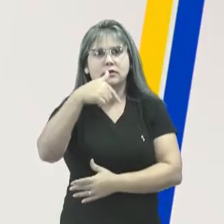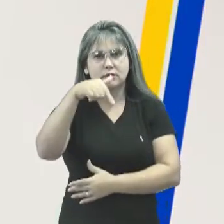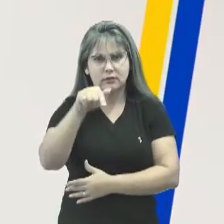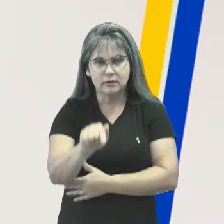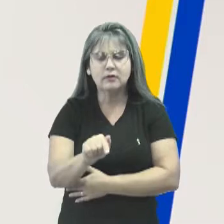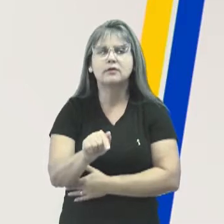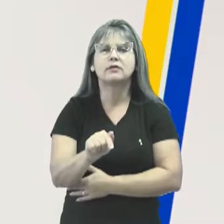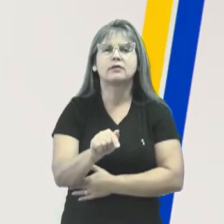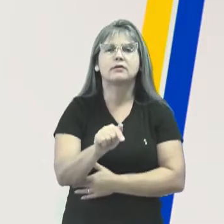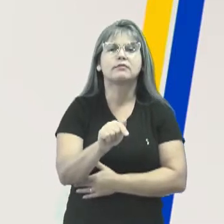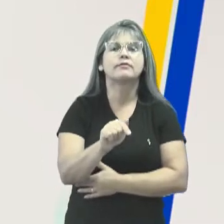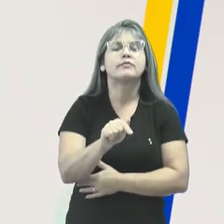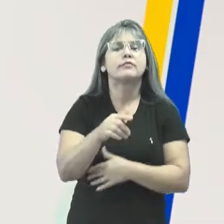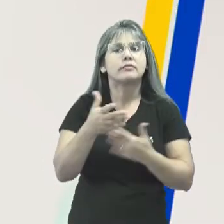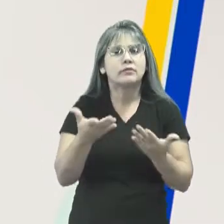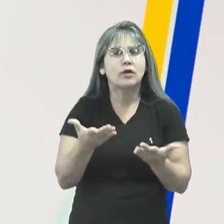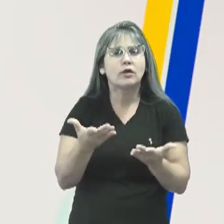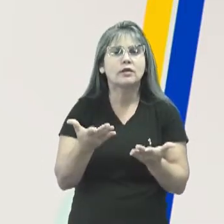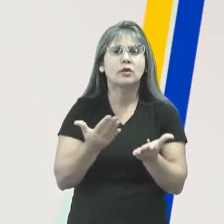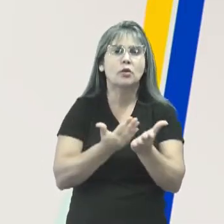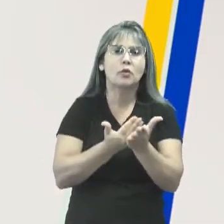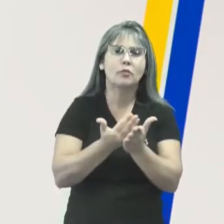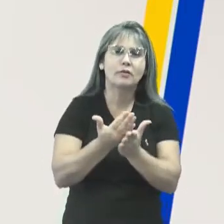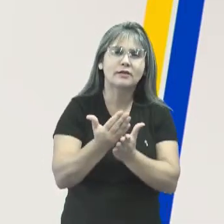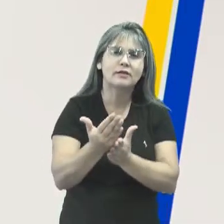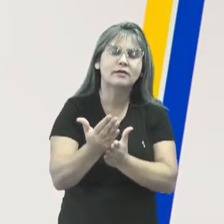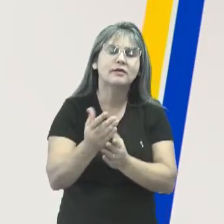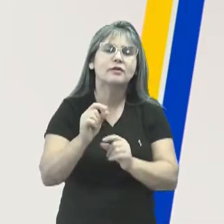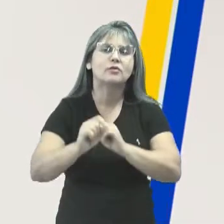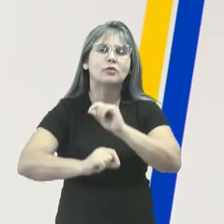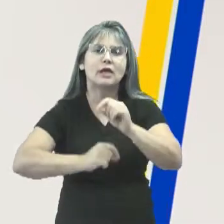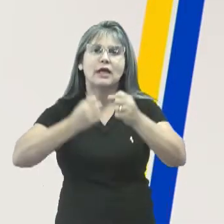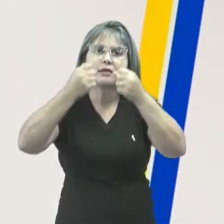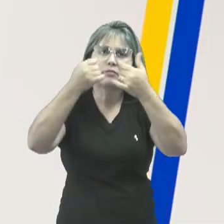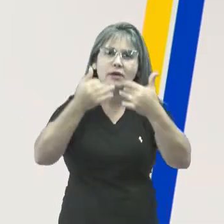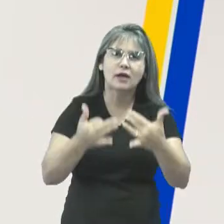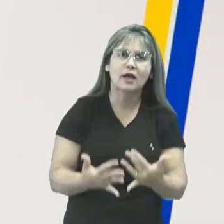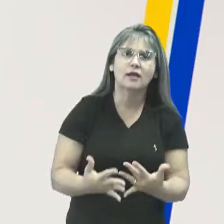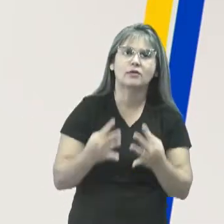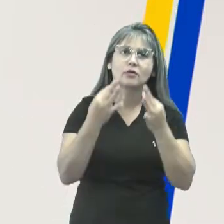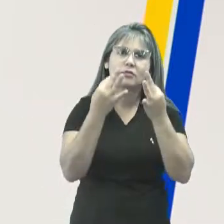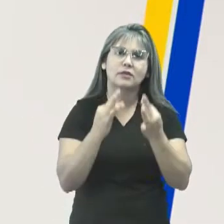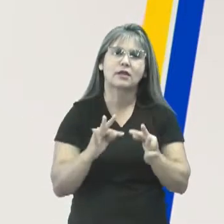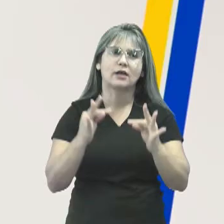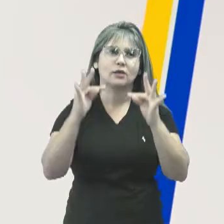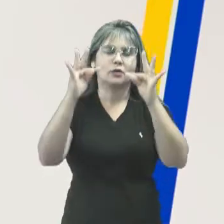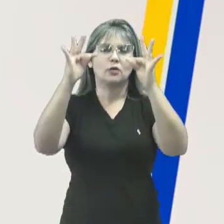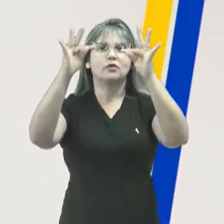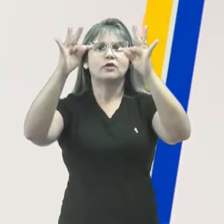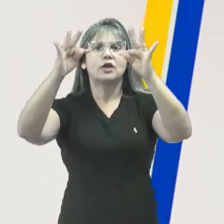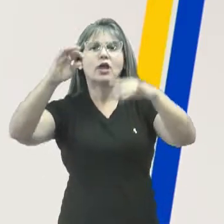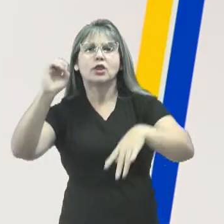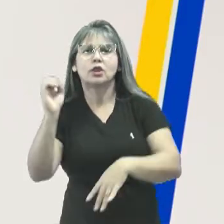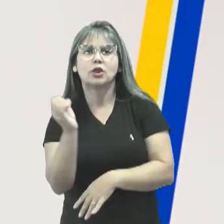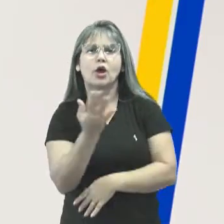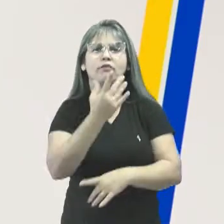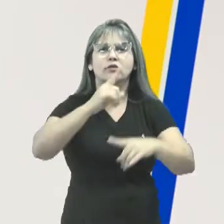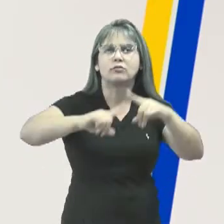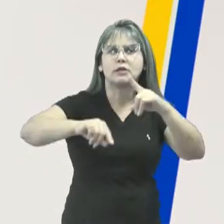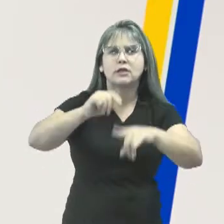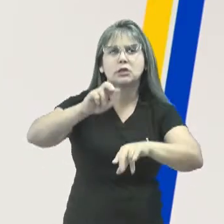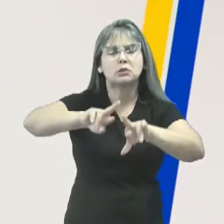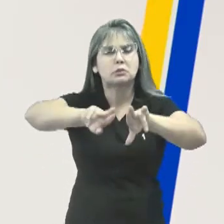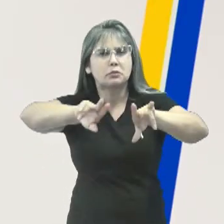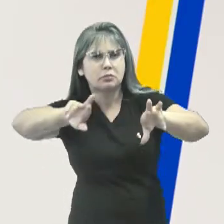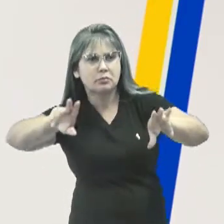aula, nós começamos a introduzir o conteúdo sobre tecnologia e novos materiais, né? Neste capítulo, que se encontra